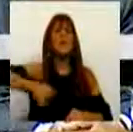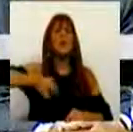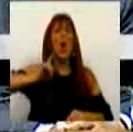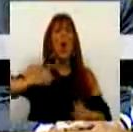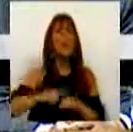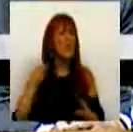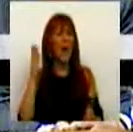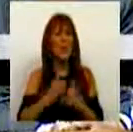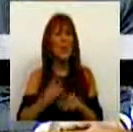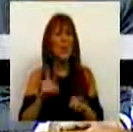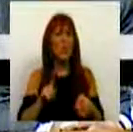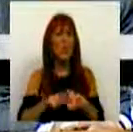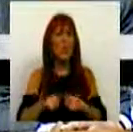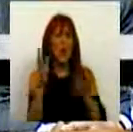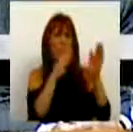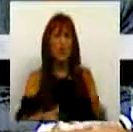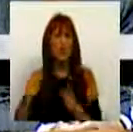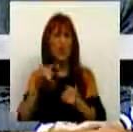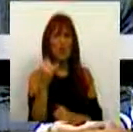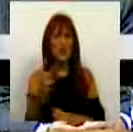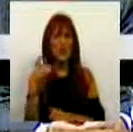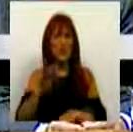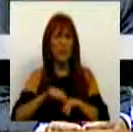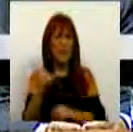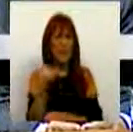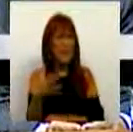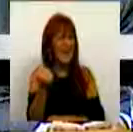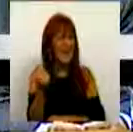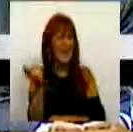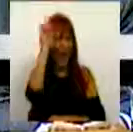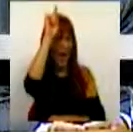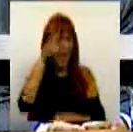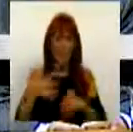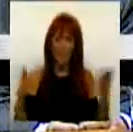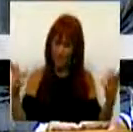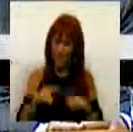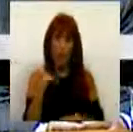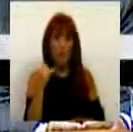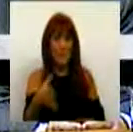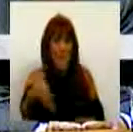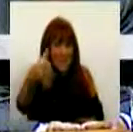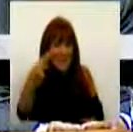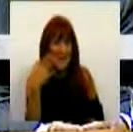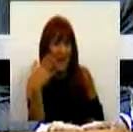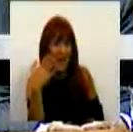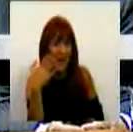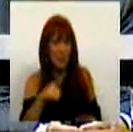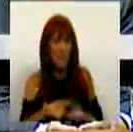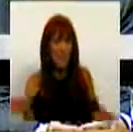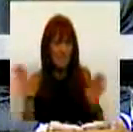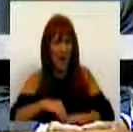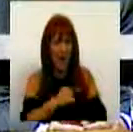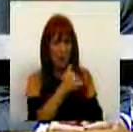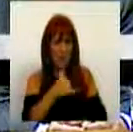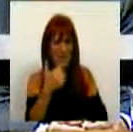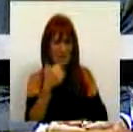é que não foi só termos aumentado a produção em 2016 relativamente a 2015, é que em 2017 houve mais